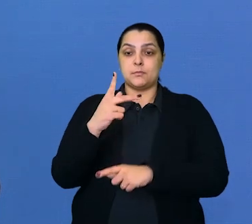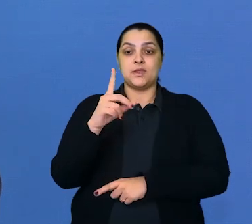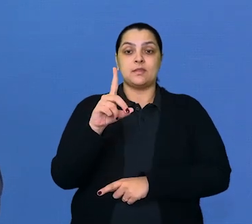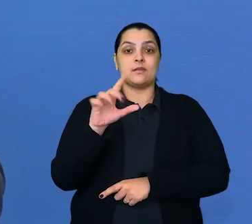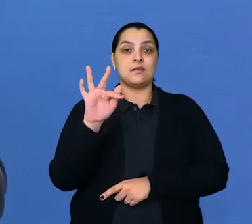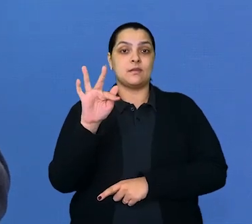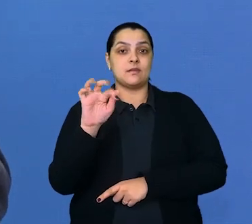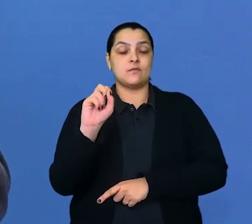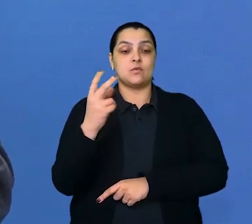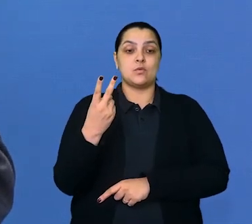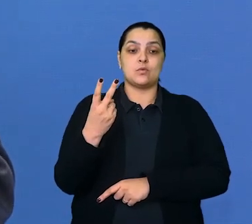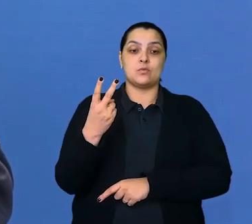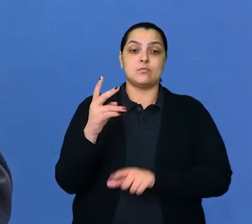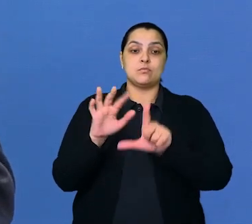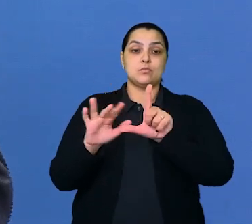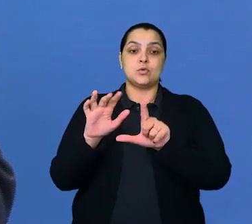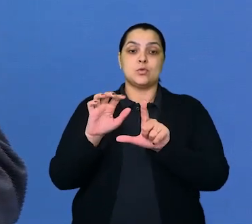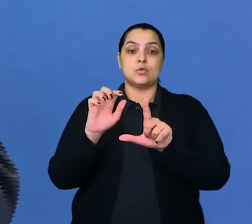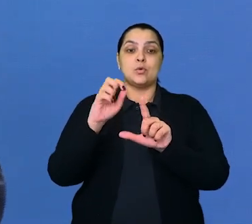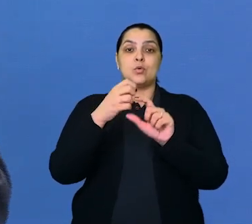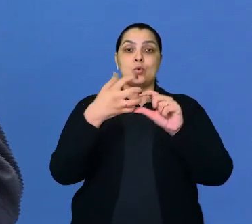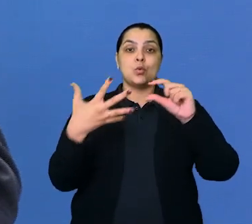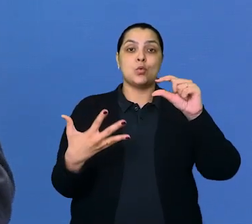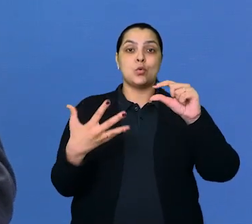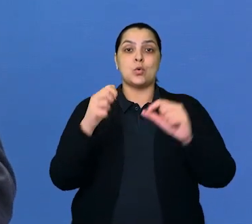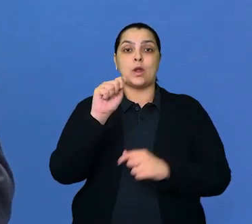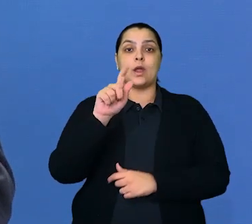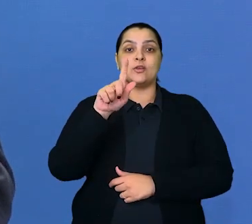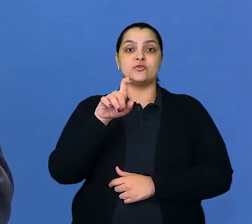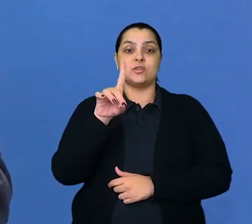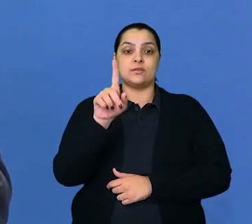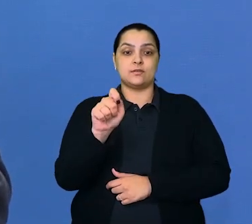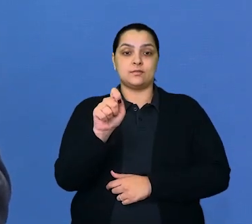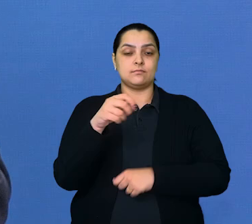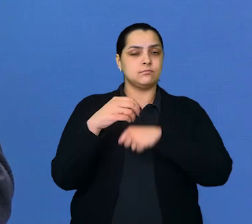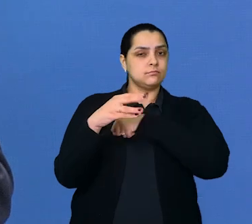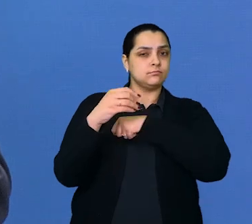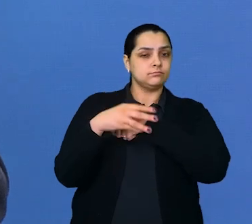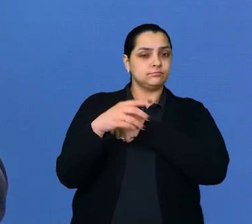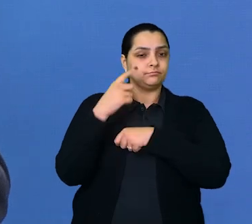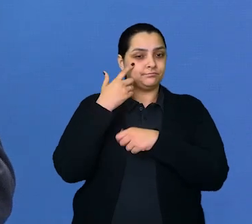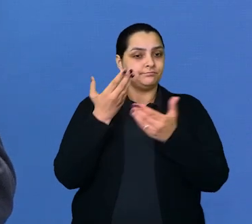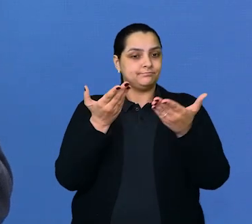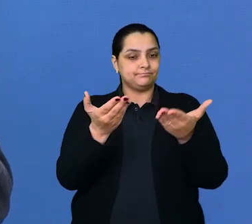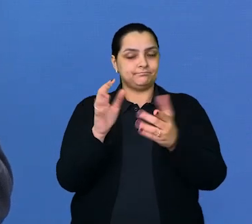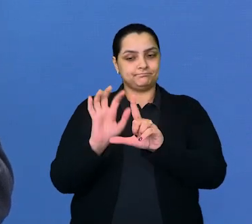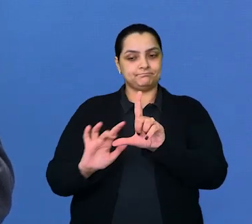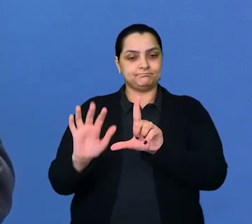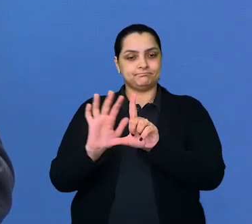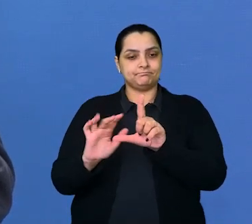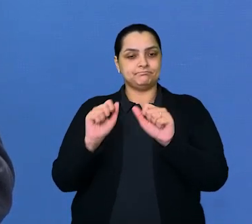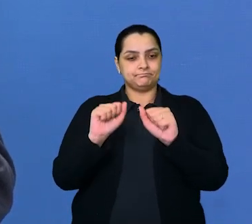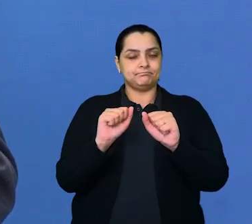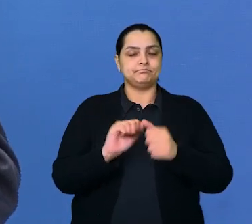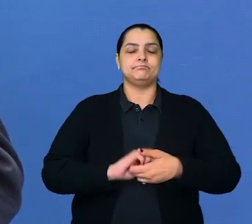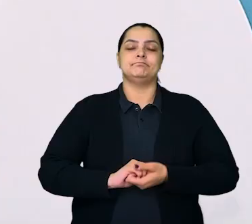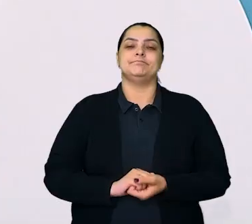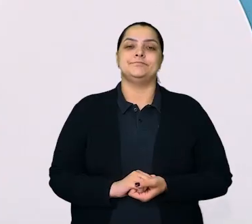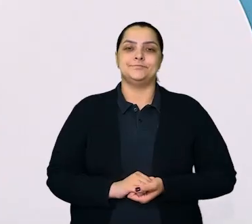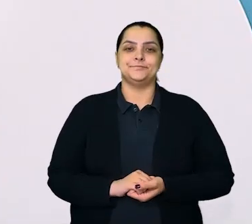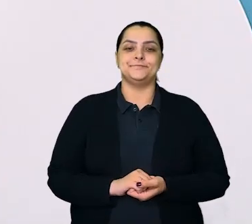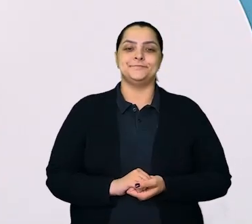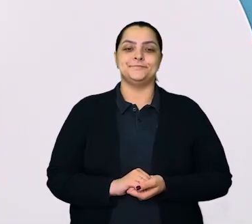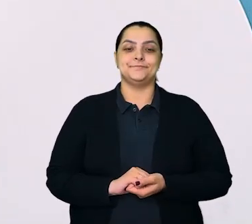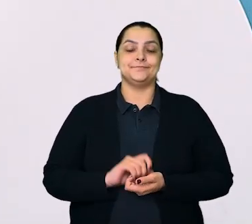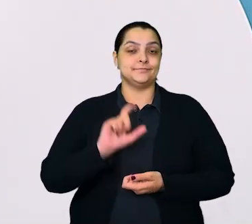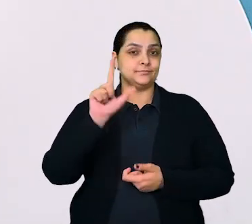por meio da ferramenta Google Agenda. Para obter o calendário e conferir dicas, aponte o celular para o QR Code que aparece no canto da tela.